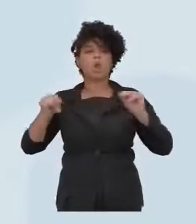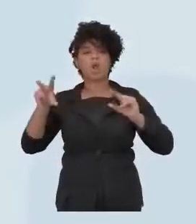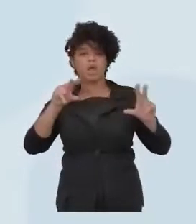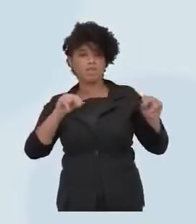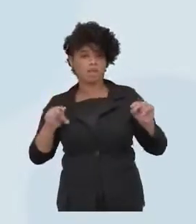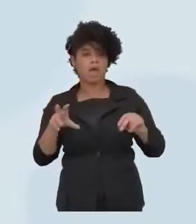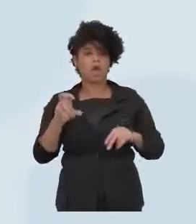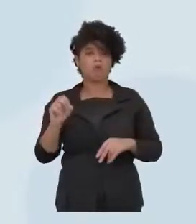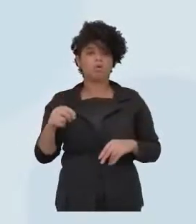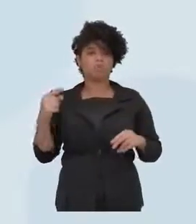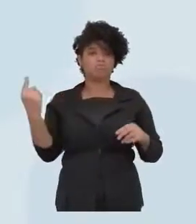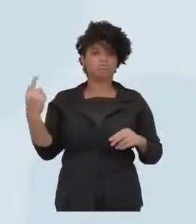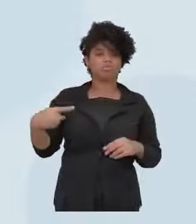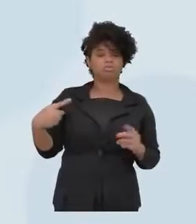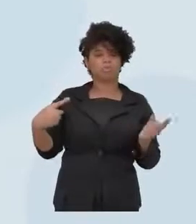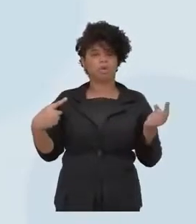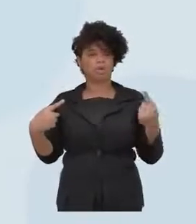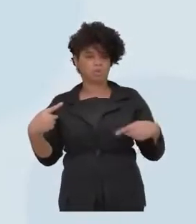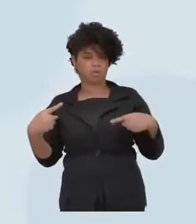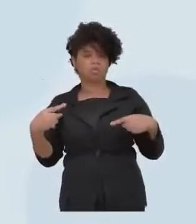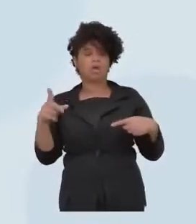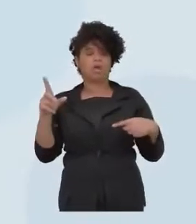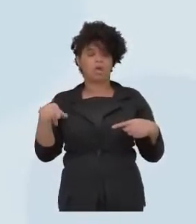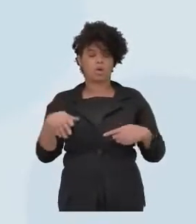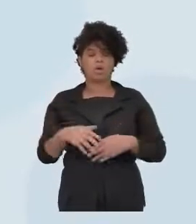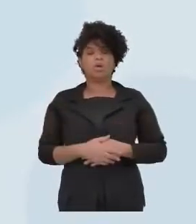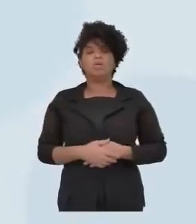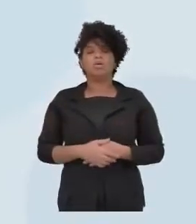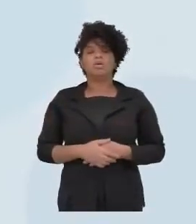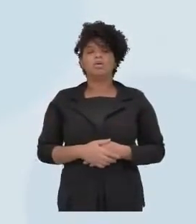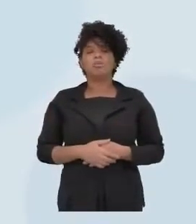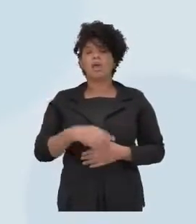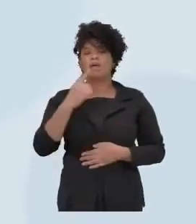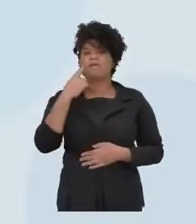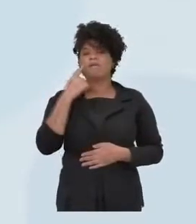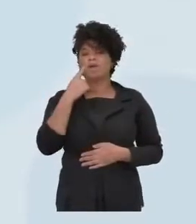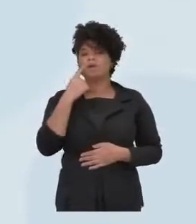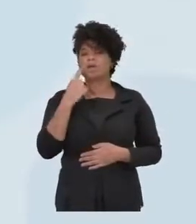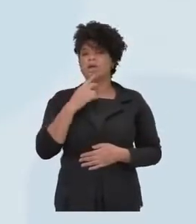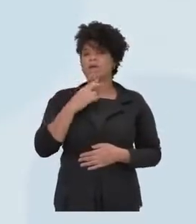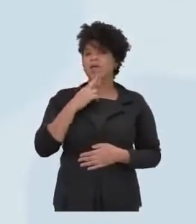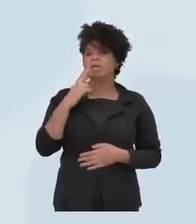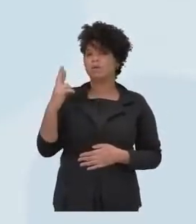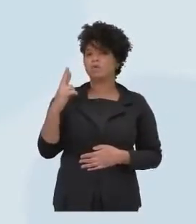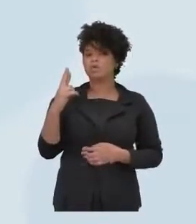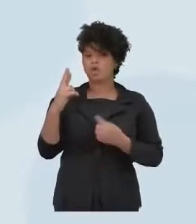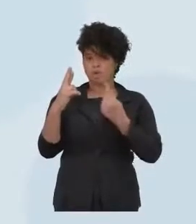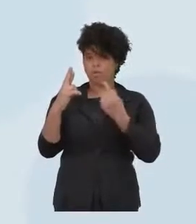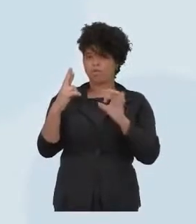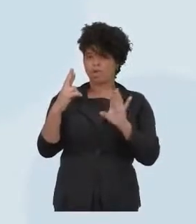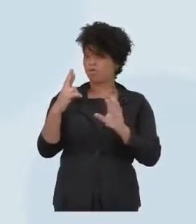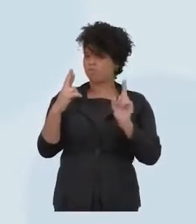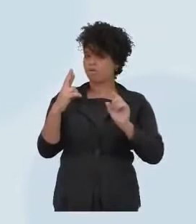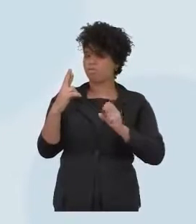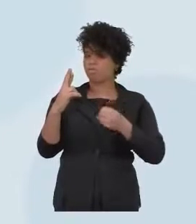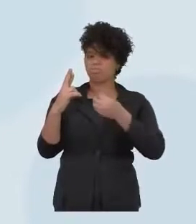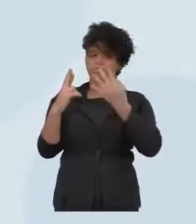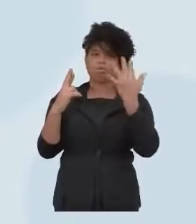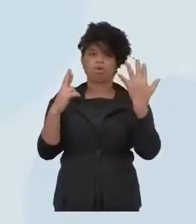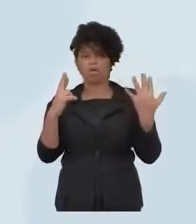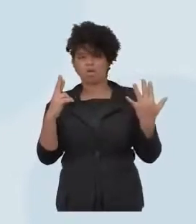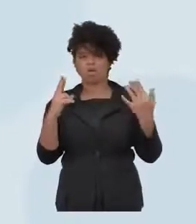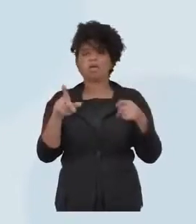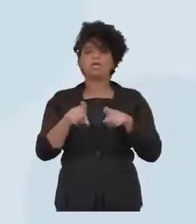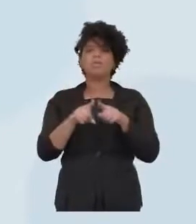controversa. Questão polêmica é aquela para a qual há mais de uma resposta ou mais de um posicionamento. Um artigo de opinião parte